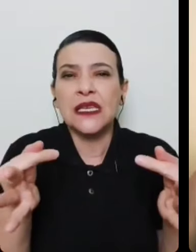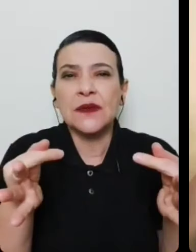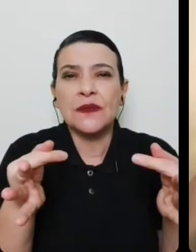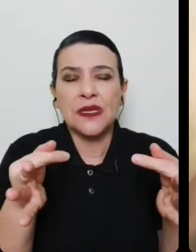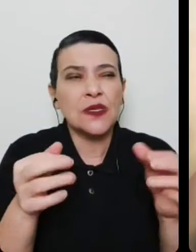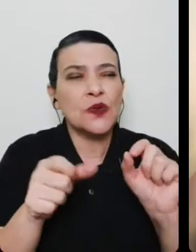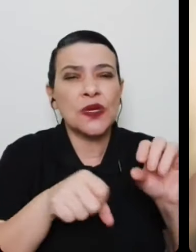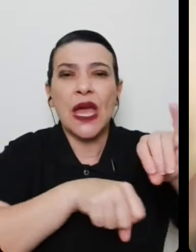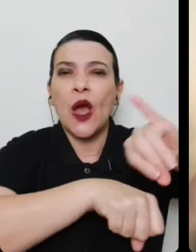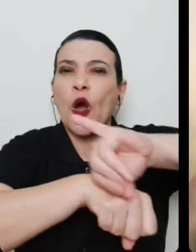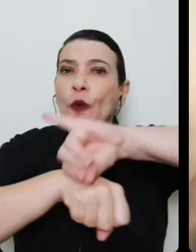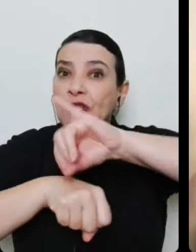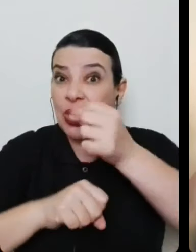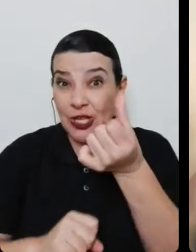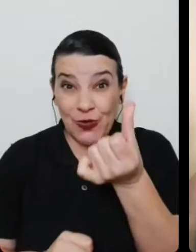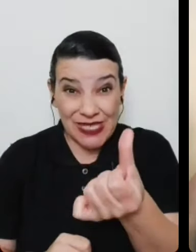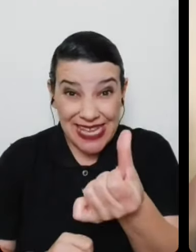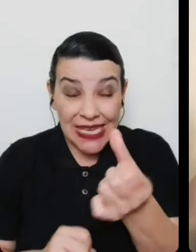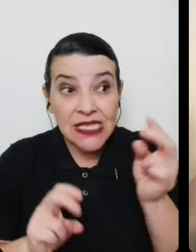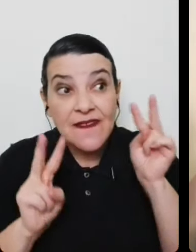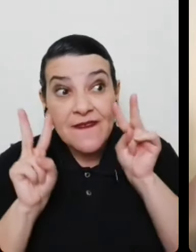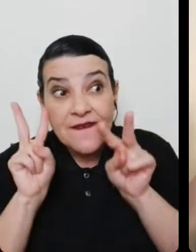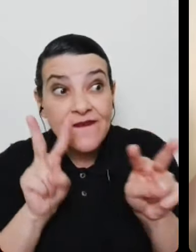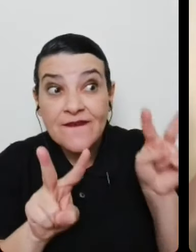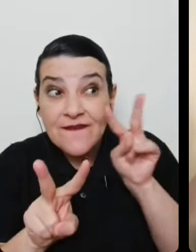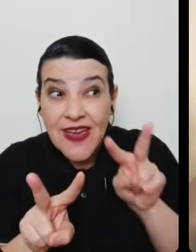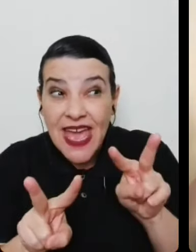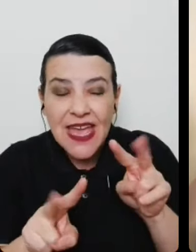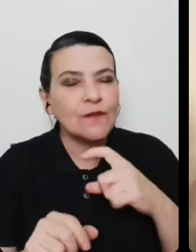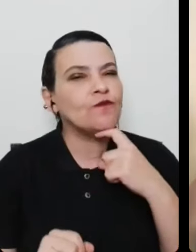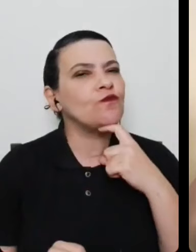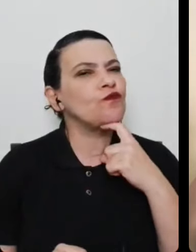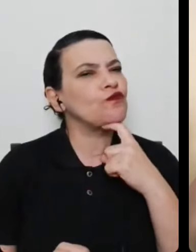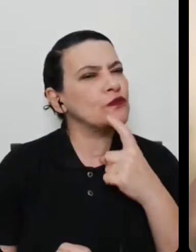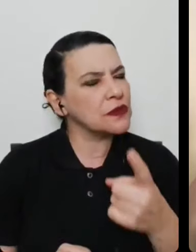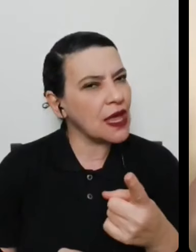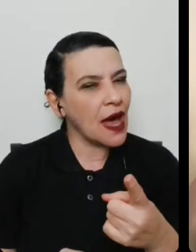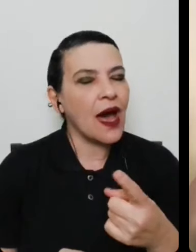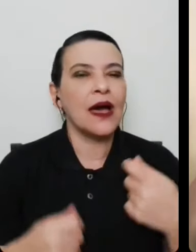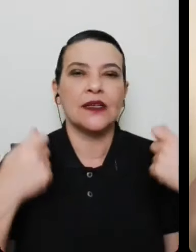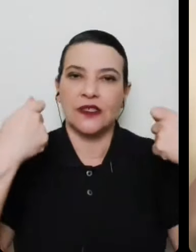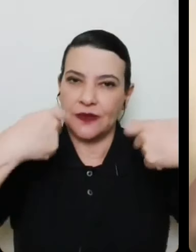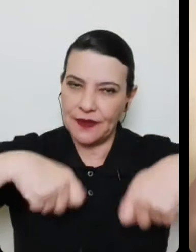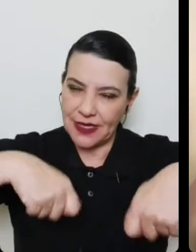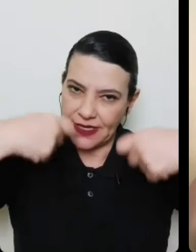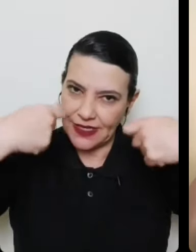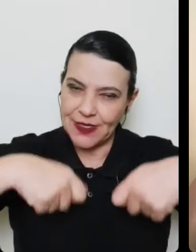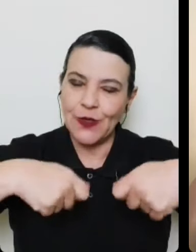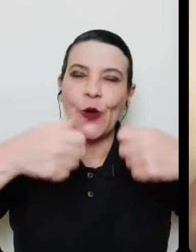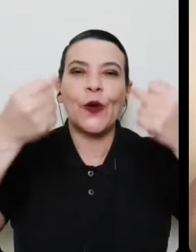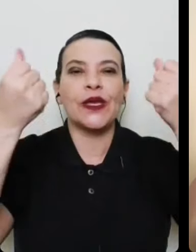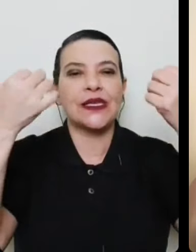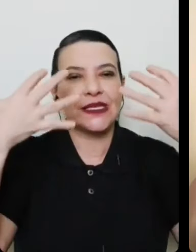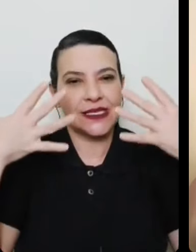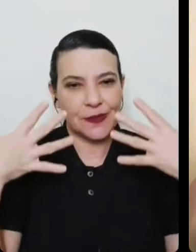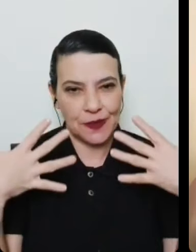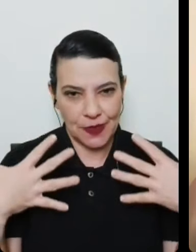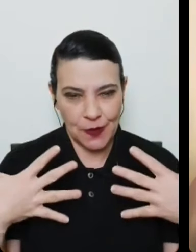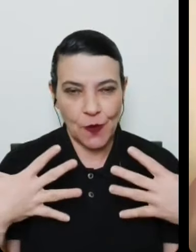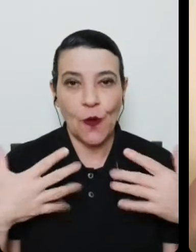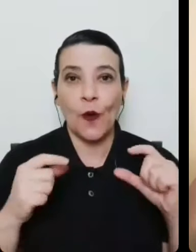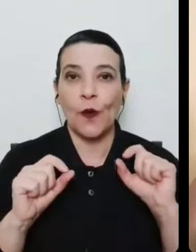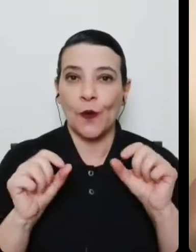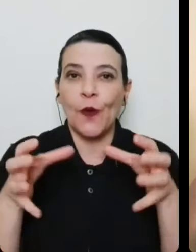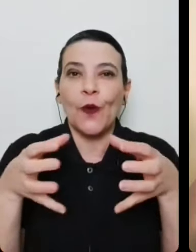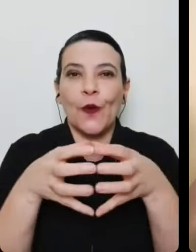de difícil identificação visual. A gente precisou e contou muito gentilmente com o